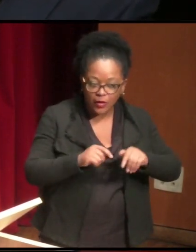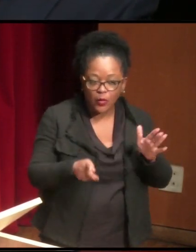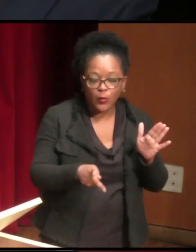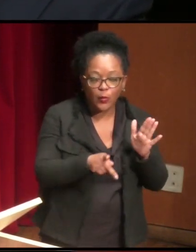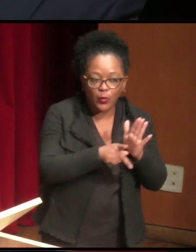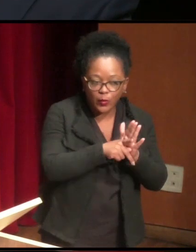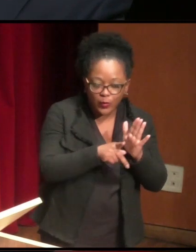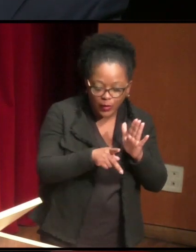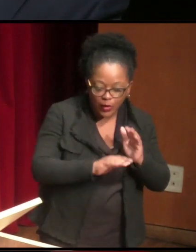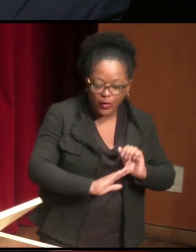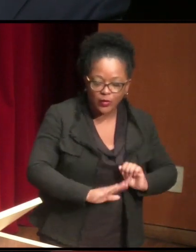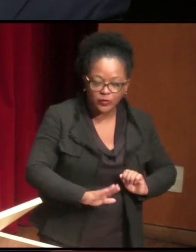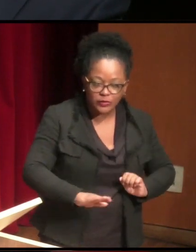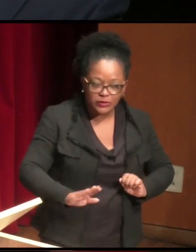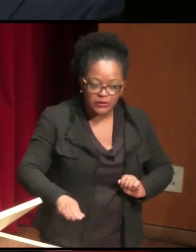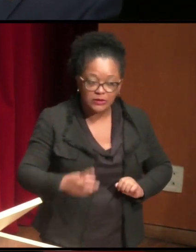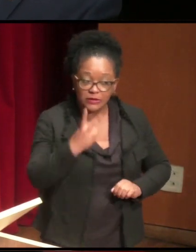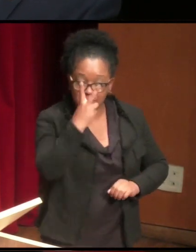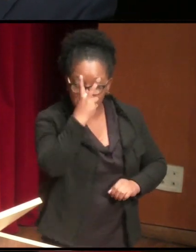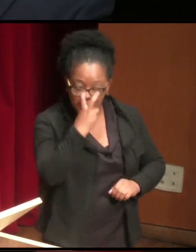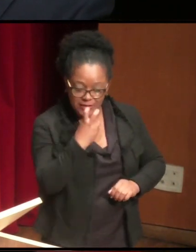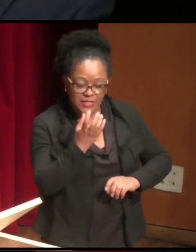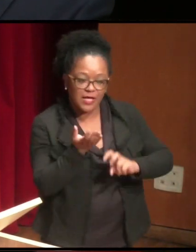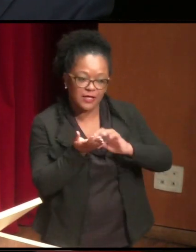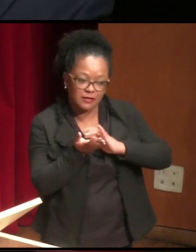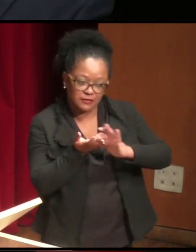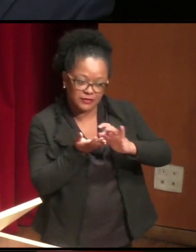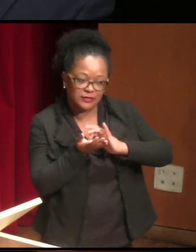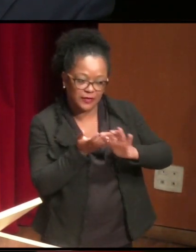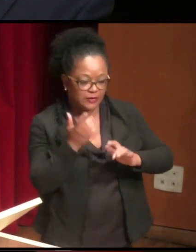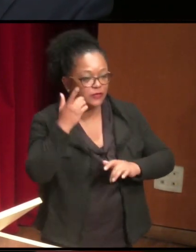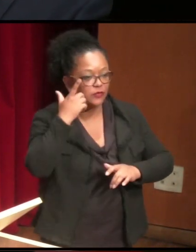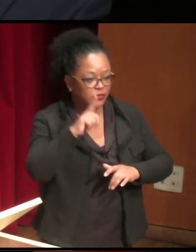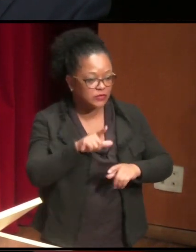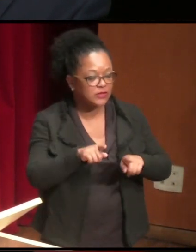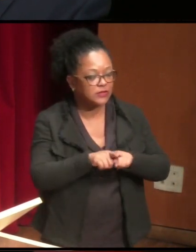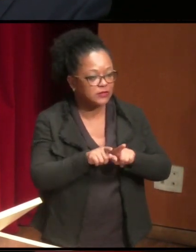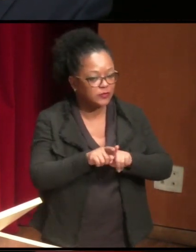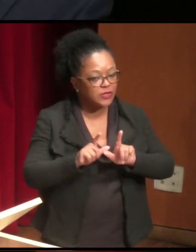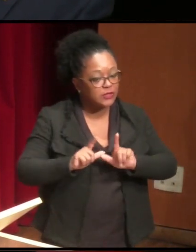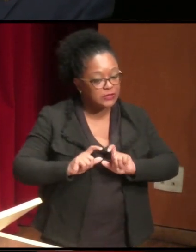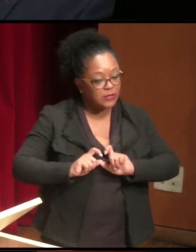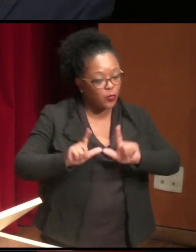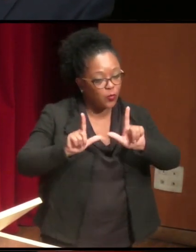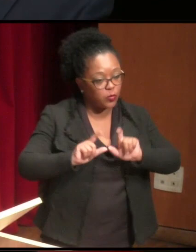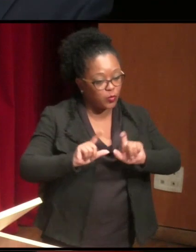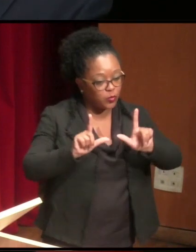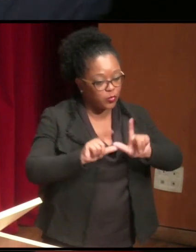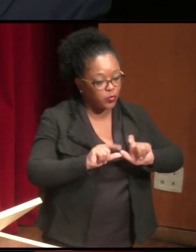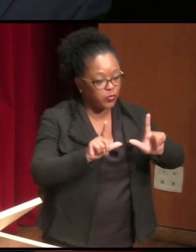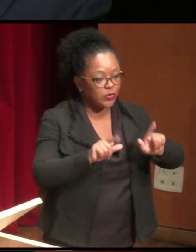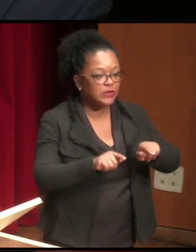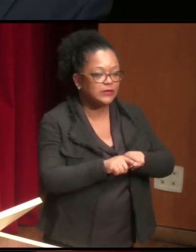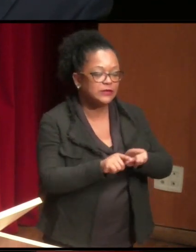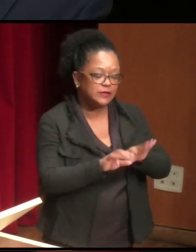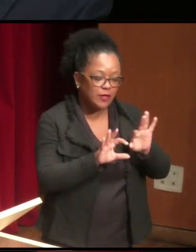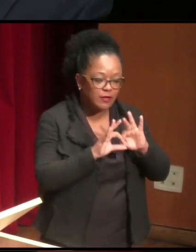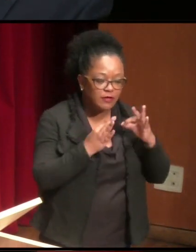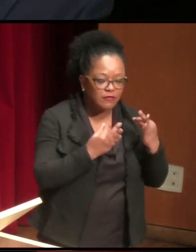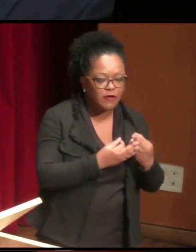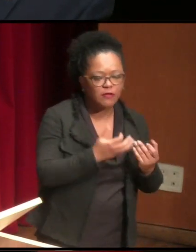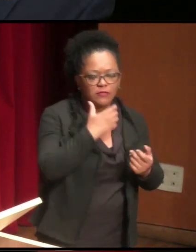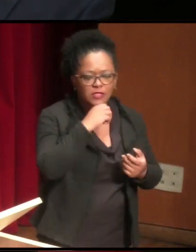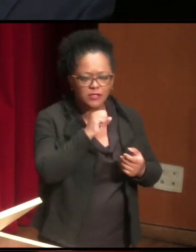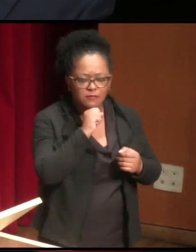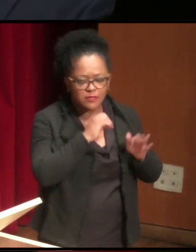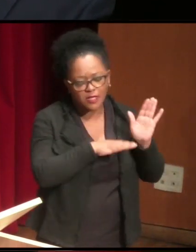pessoa, para criança cega que lê Braille. Então, ela vem com ilustrações que a mãe, né, a família pode estar